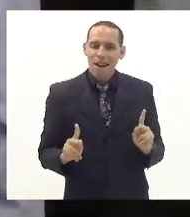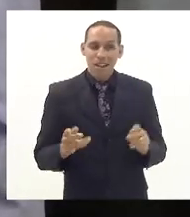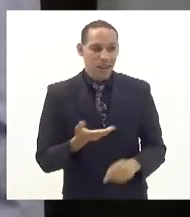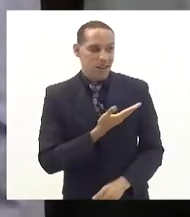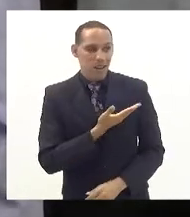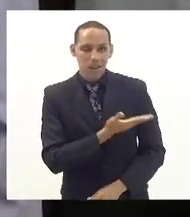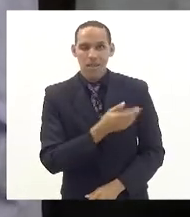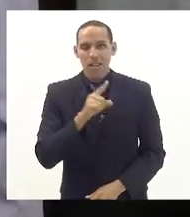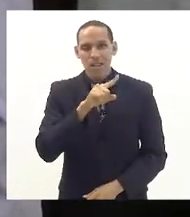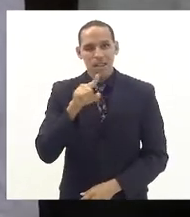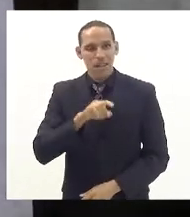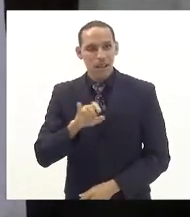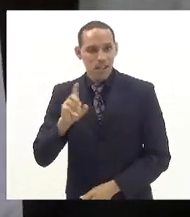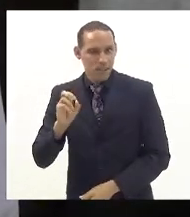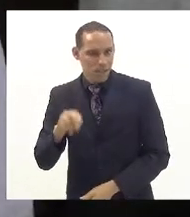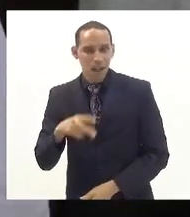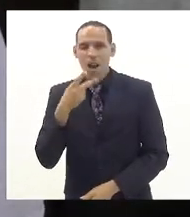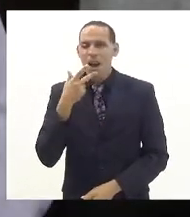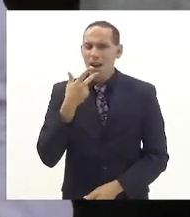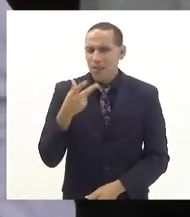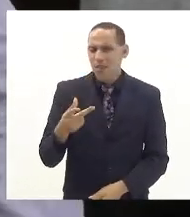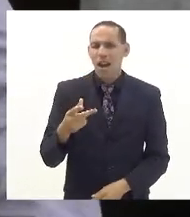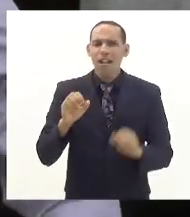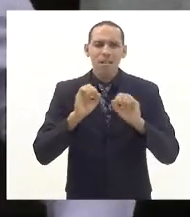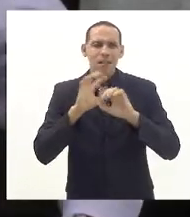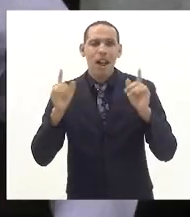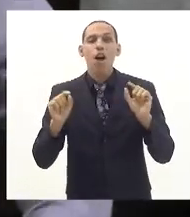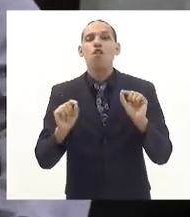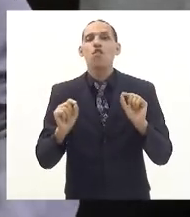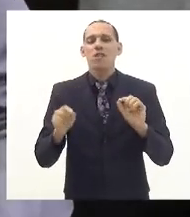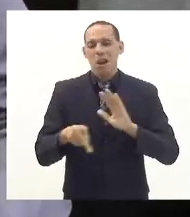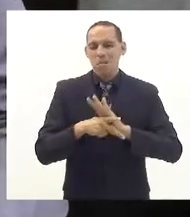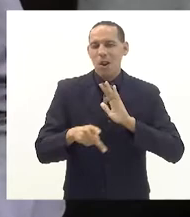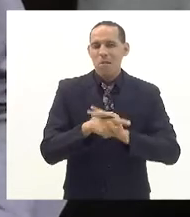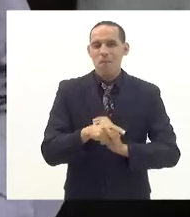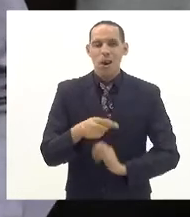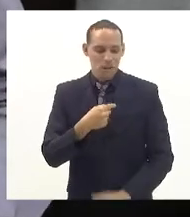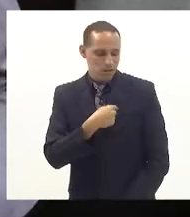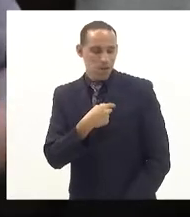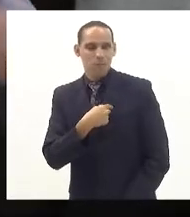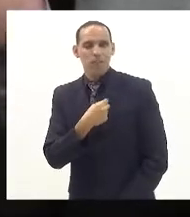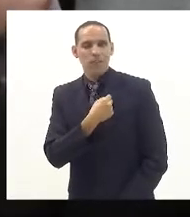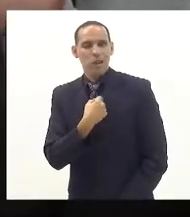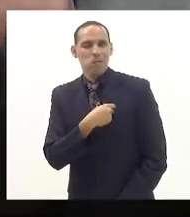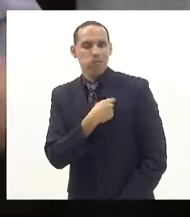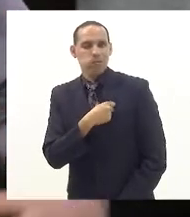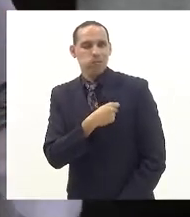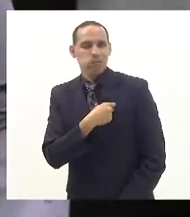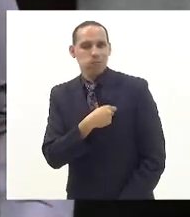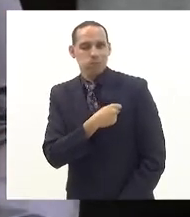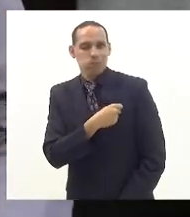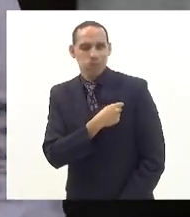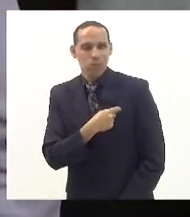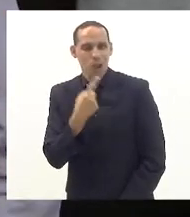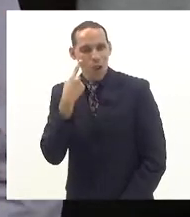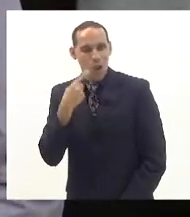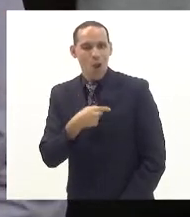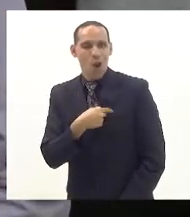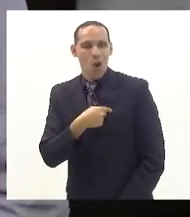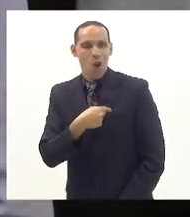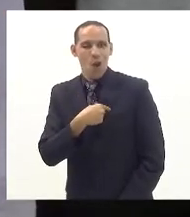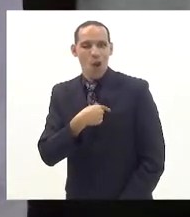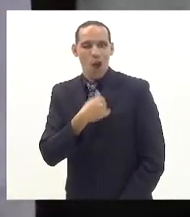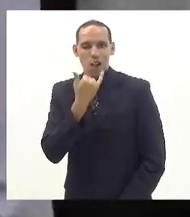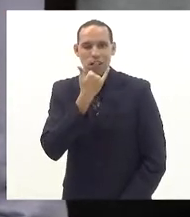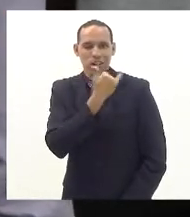Zeidan fala com propriedade do que a gente está escrito aqui no peito, está aqui agora, melhor,